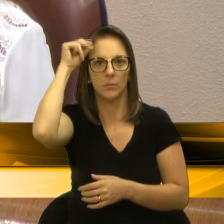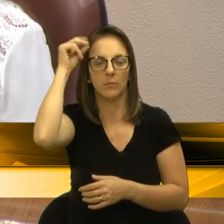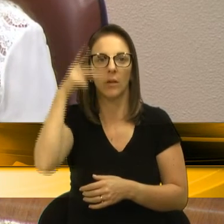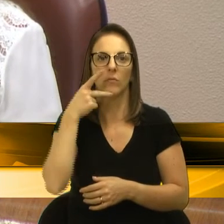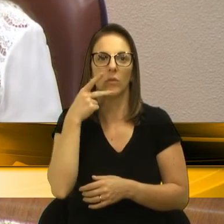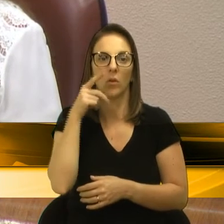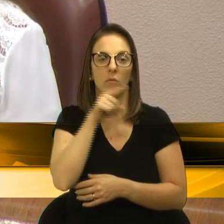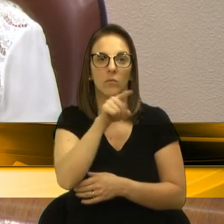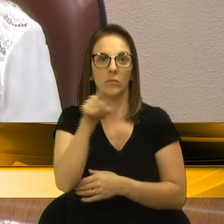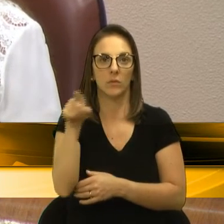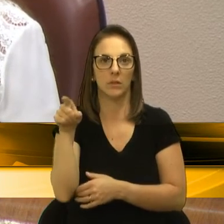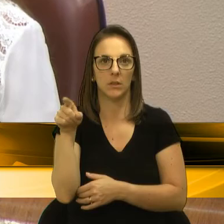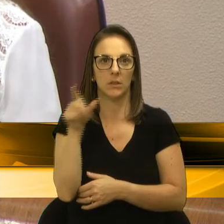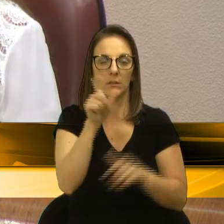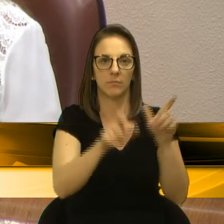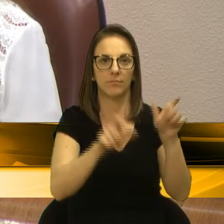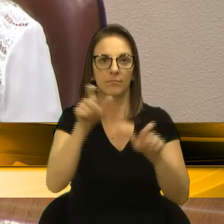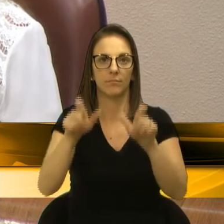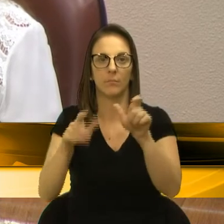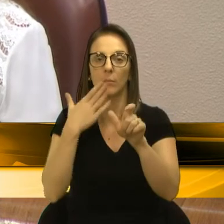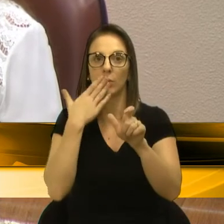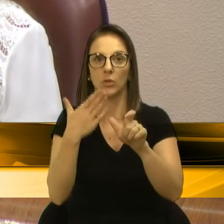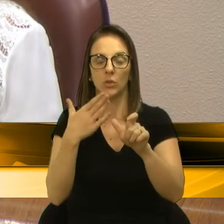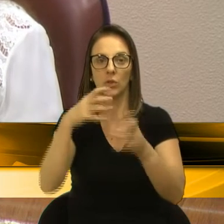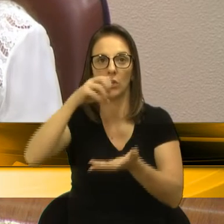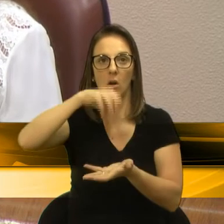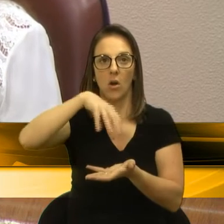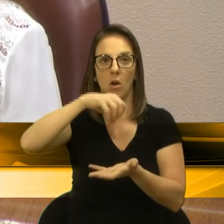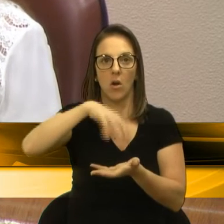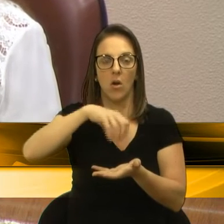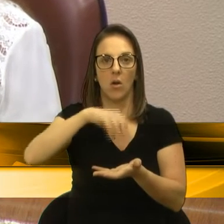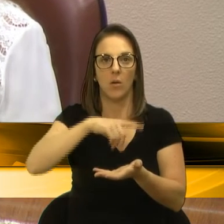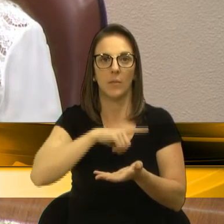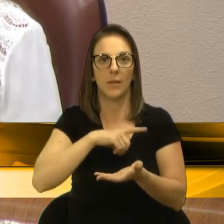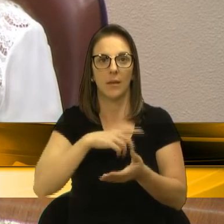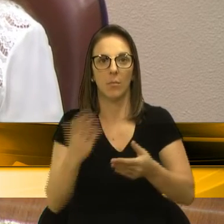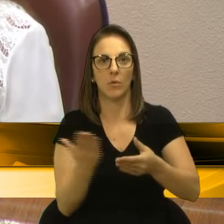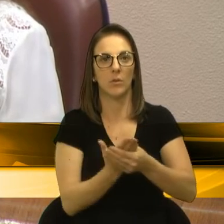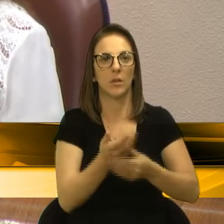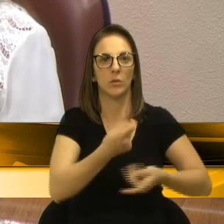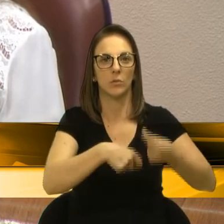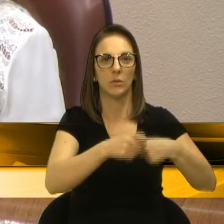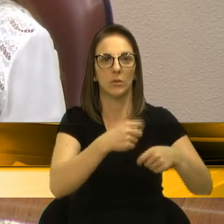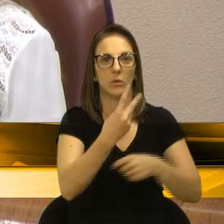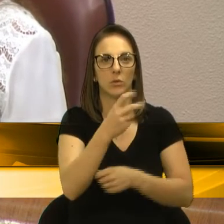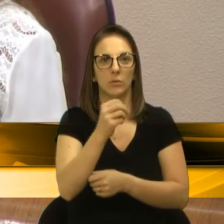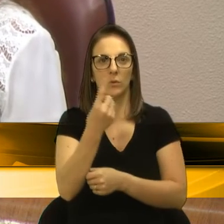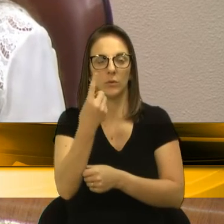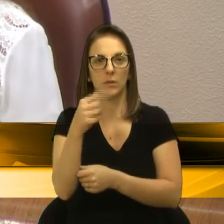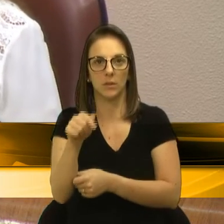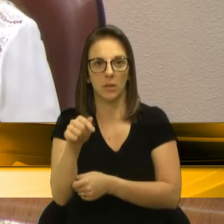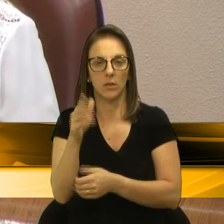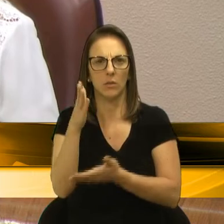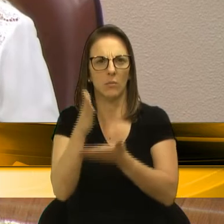sejam requisitadas ao município cópias integrais dos processos administrativos